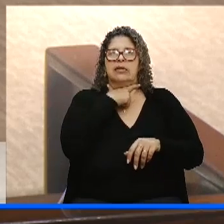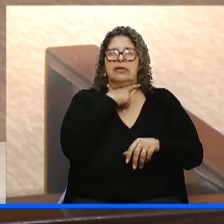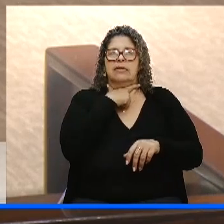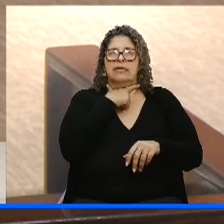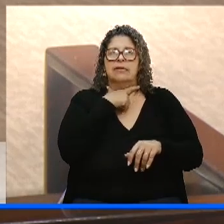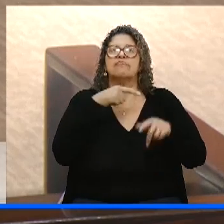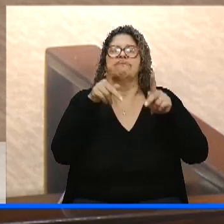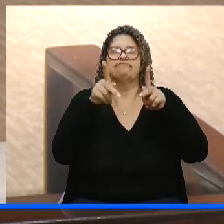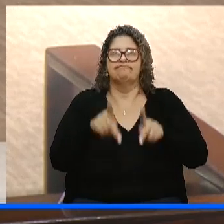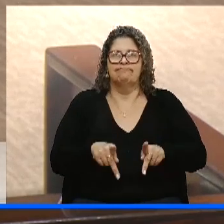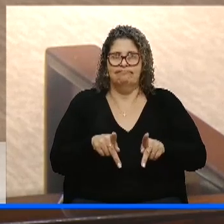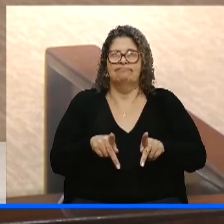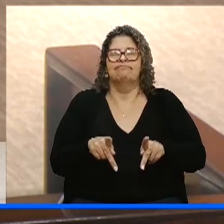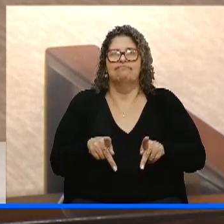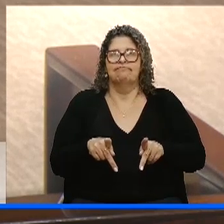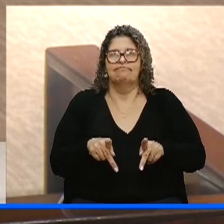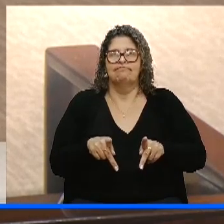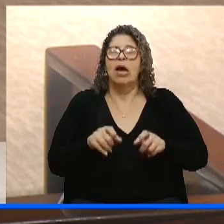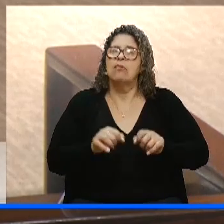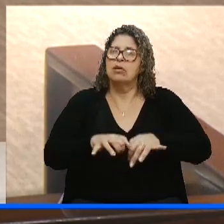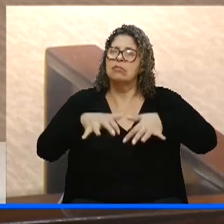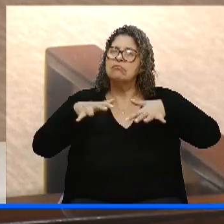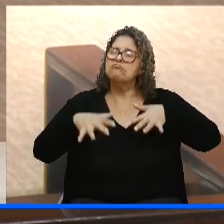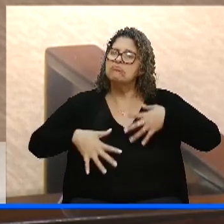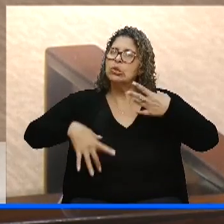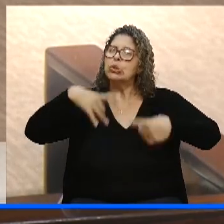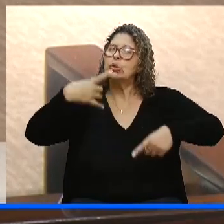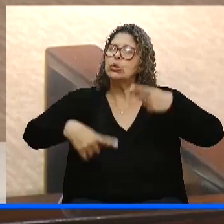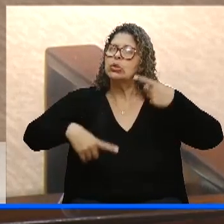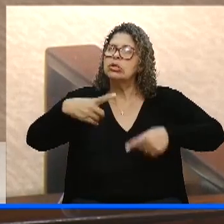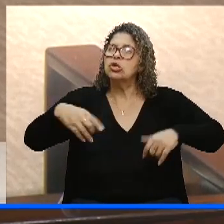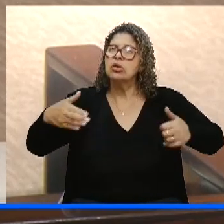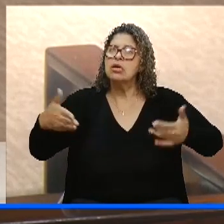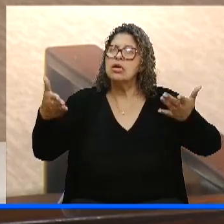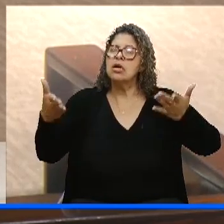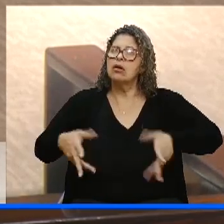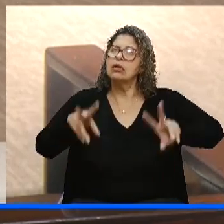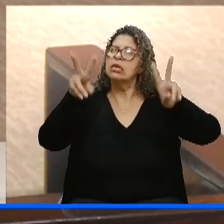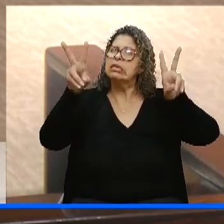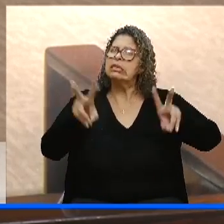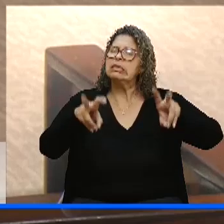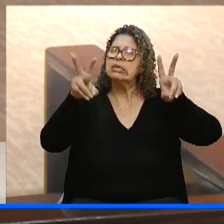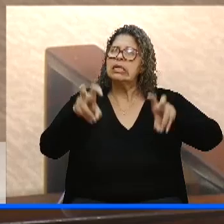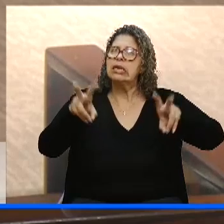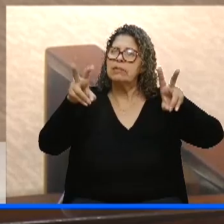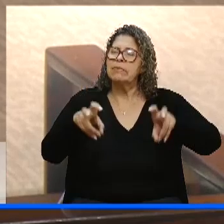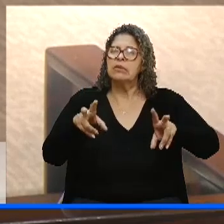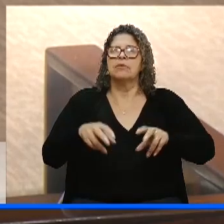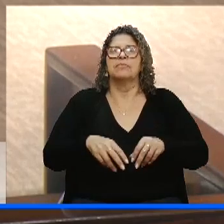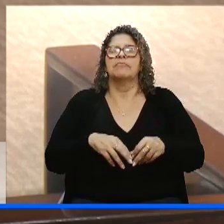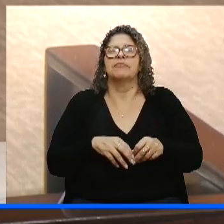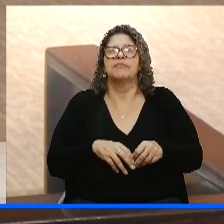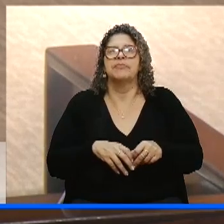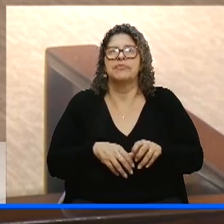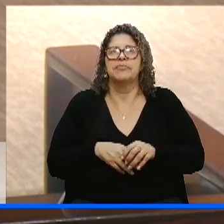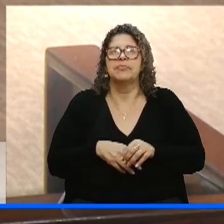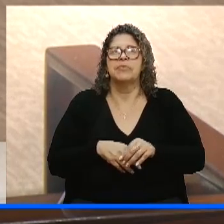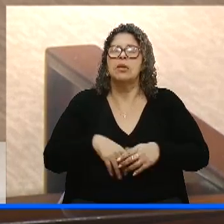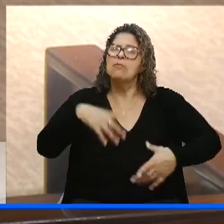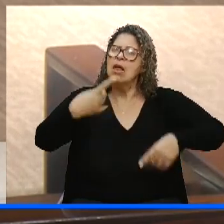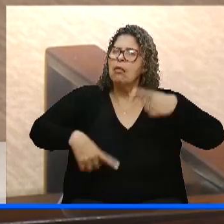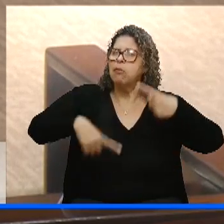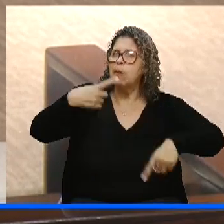neste parlamento a coragem de discutir essas temáticas de colocar isso para